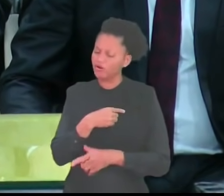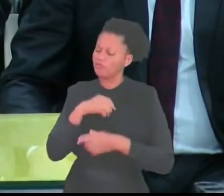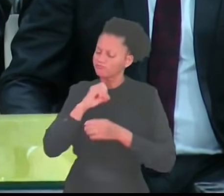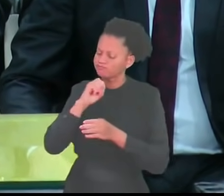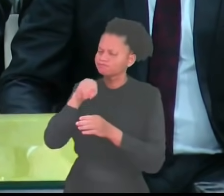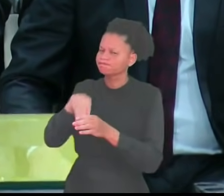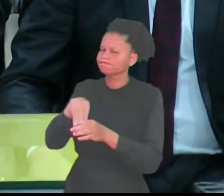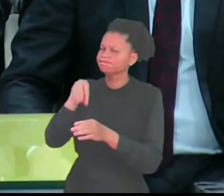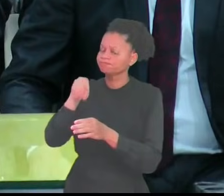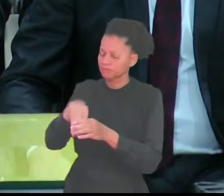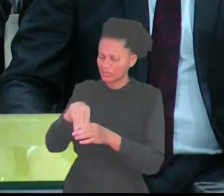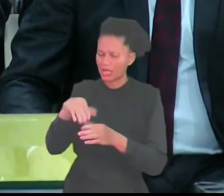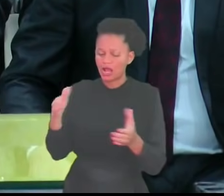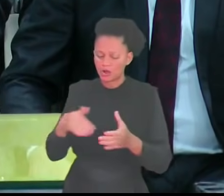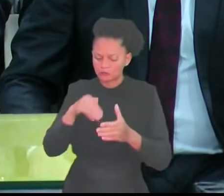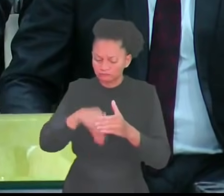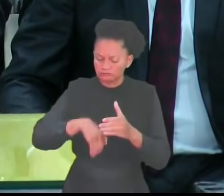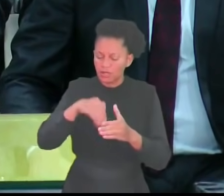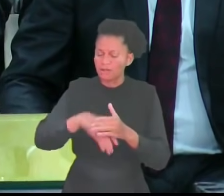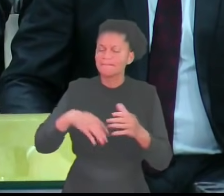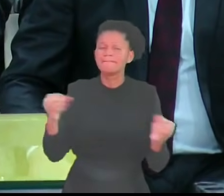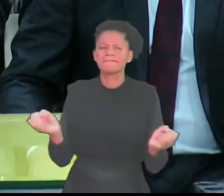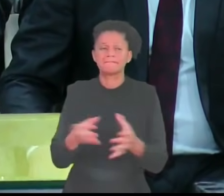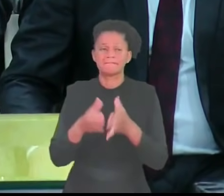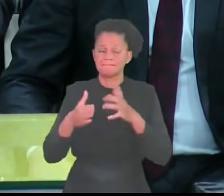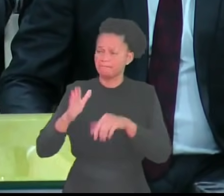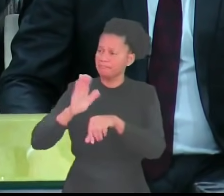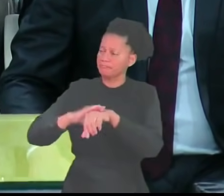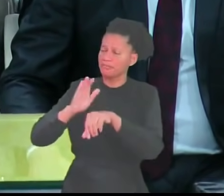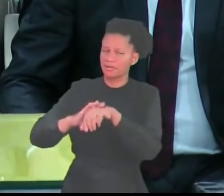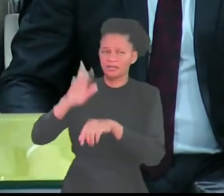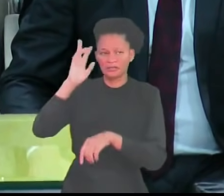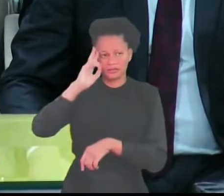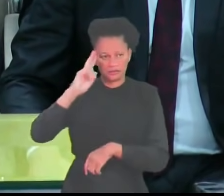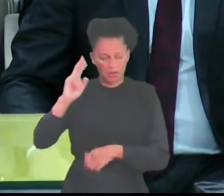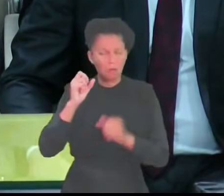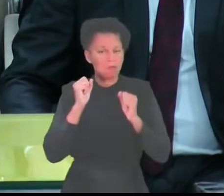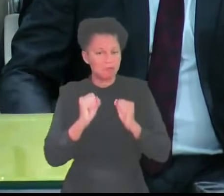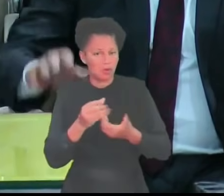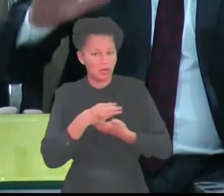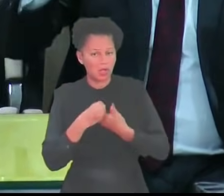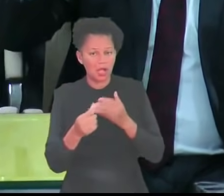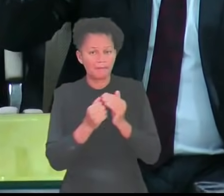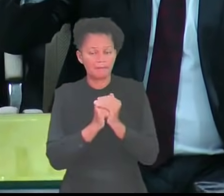parte. Nós vamos cavar a cova. E o milagre, quem vai fazer é o Senhor. Quem pode dizer amém em nome do Senhor Jesus?